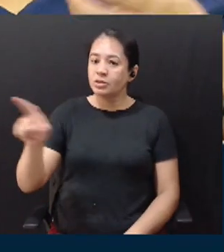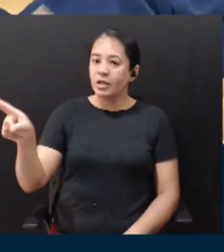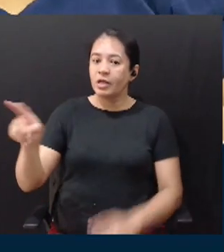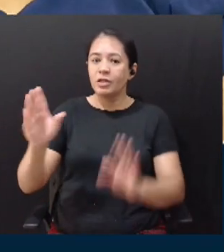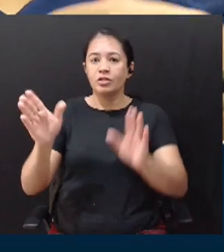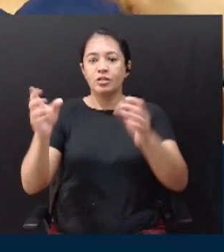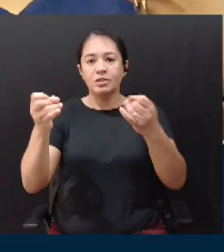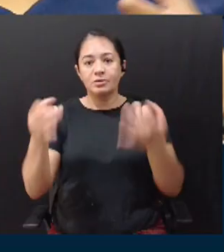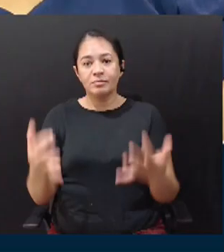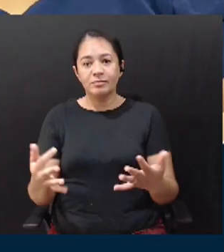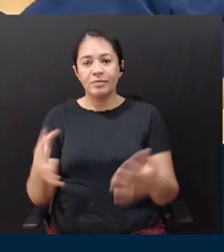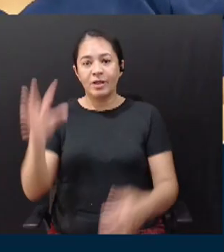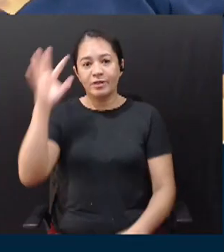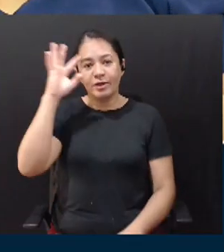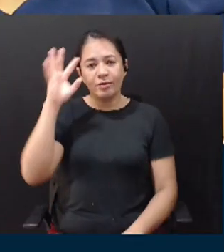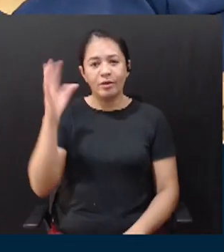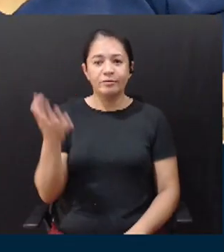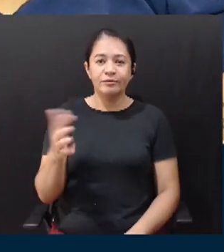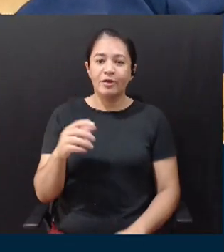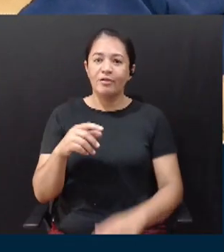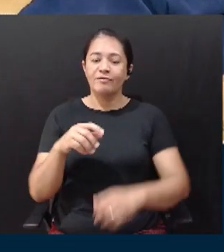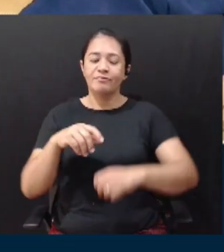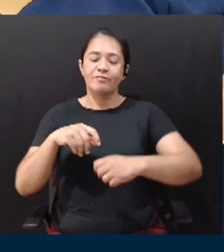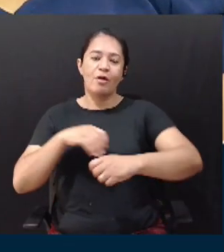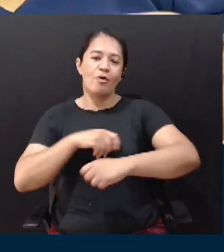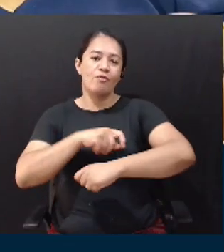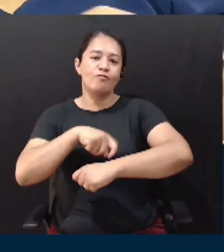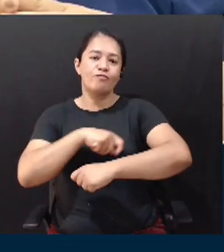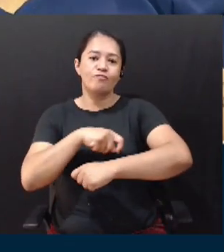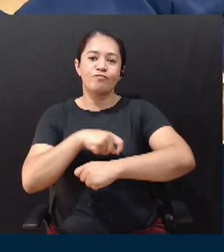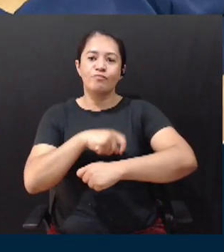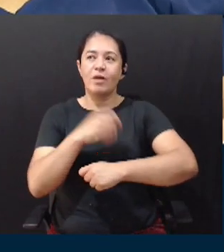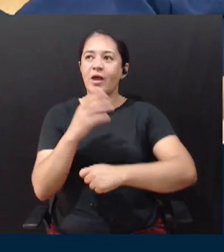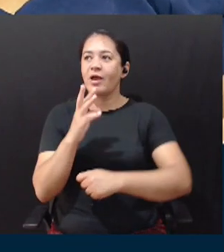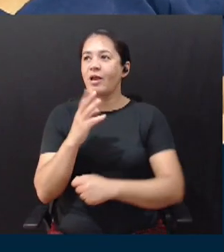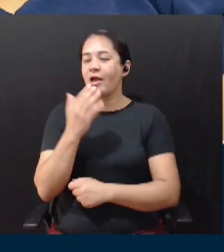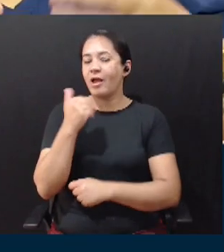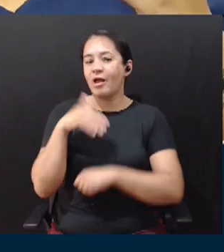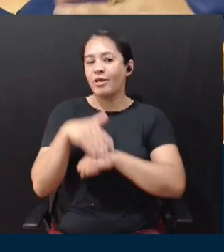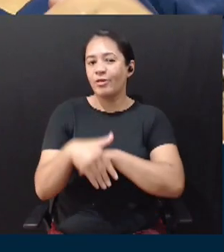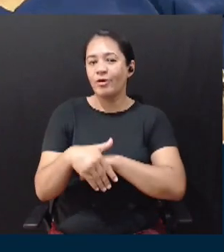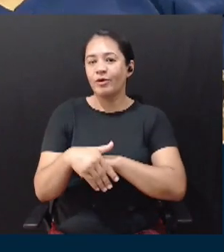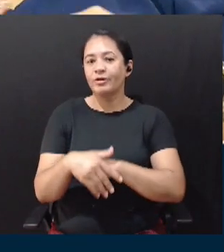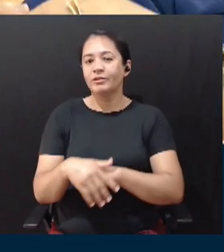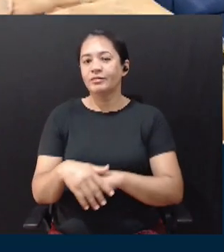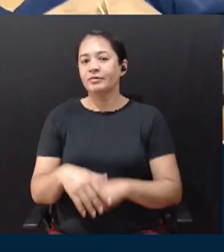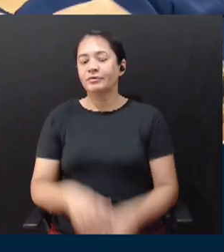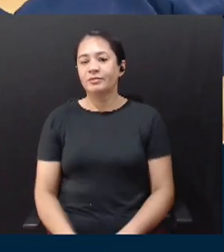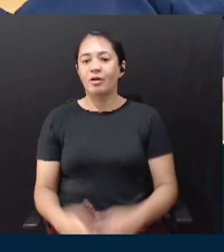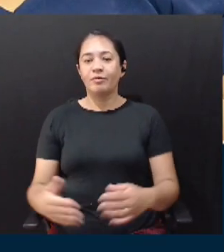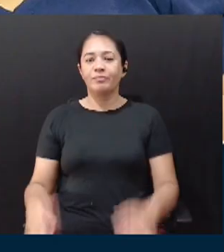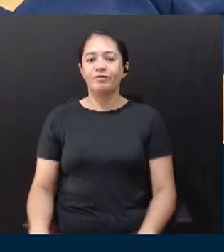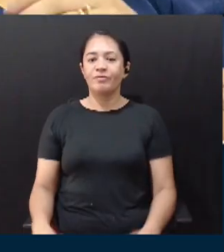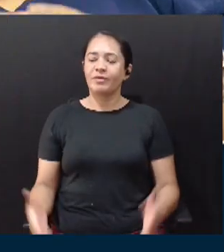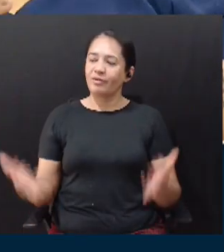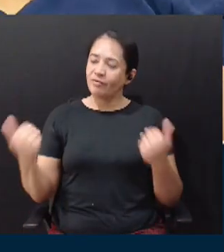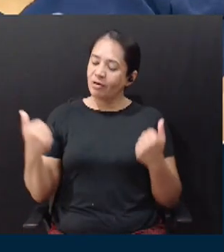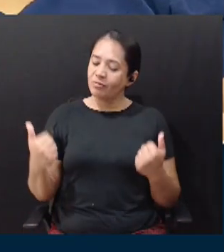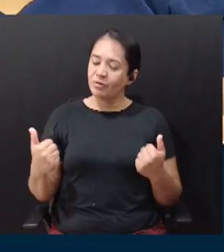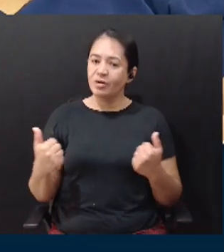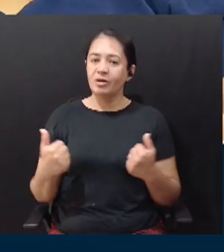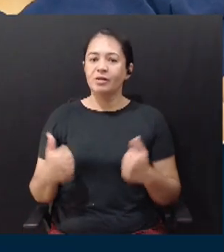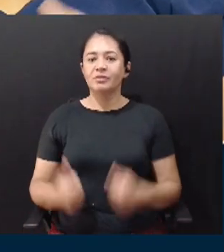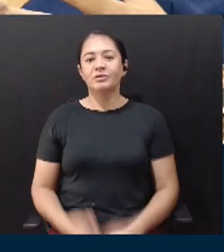quarta-feira, de repente, fazer um jantar, ir a um Uhum, cinema, quarta-feira, meio da semana, vamos lá, dá uma quebrada, né, vai dar